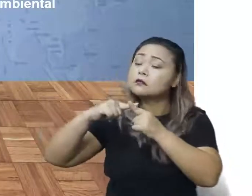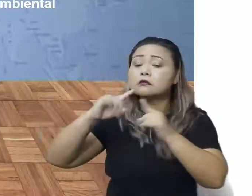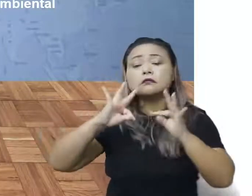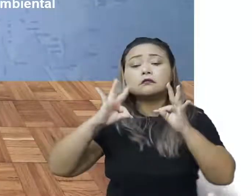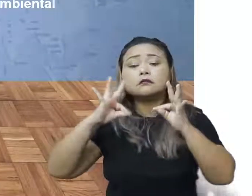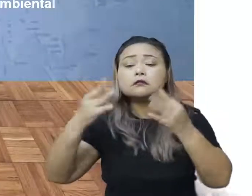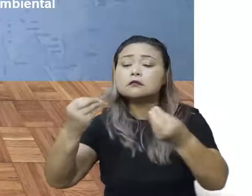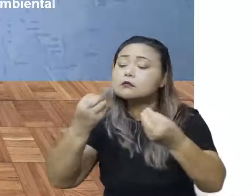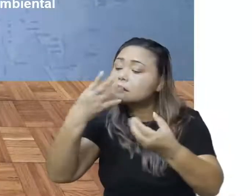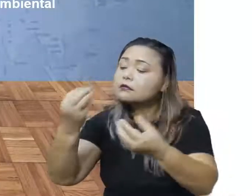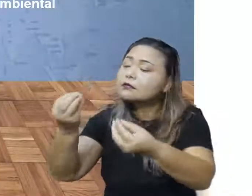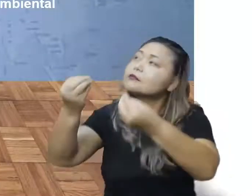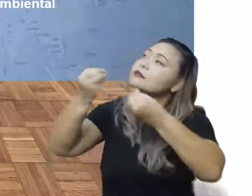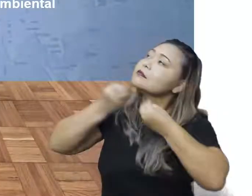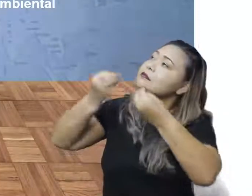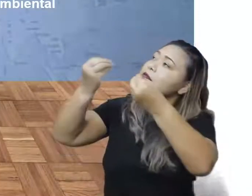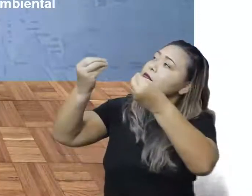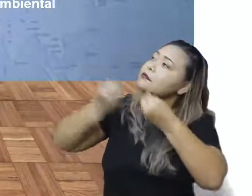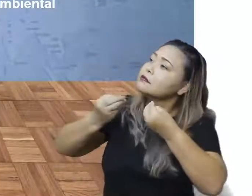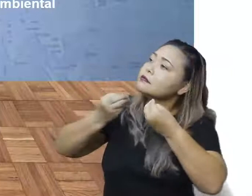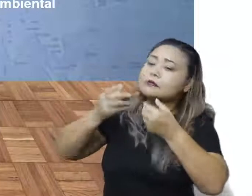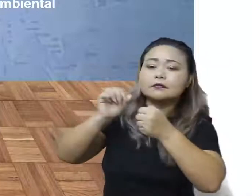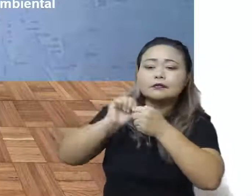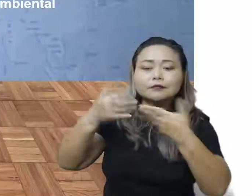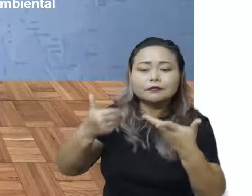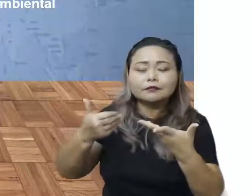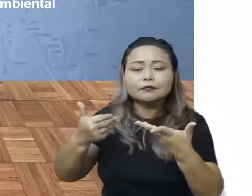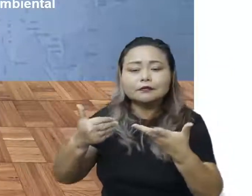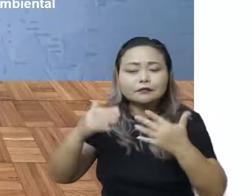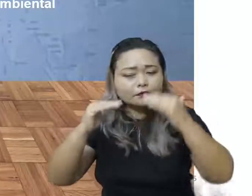nos oferece, ao equilíbrio da vida.